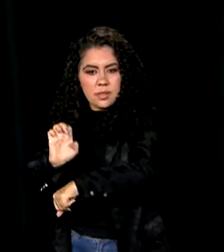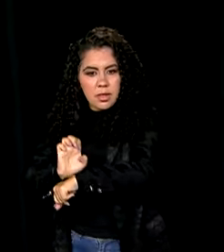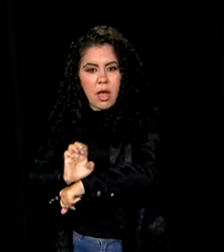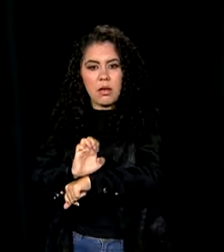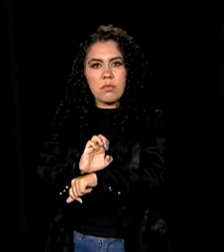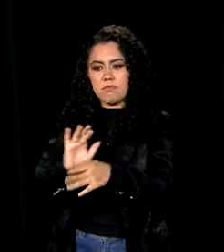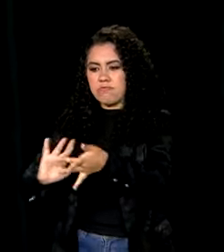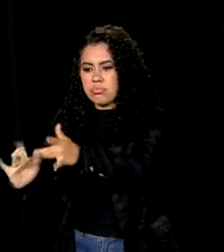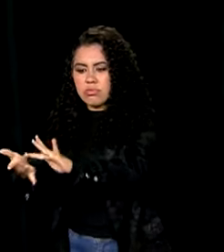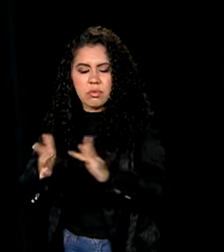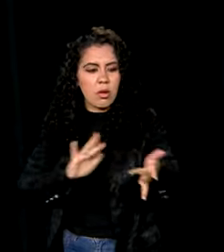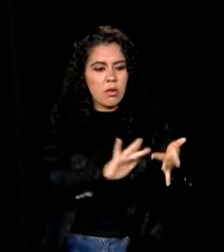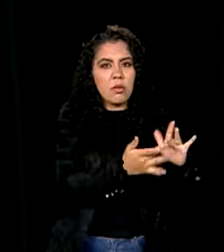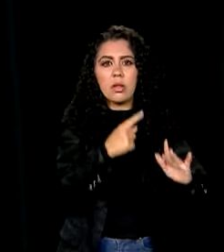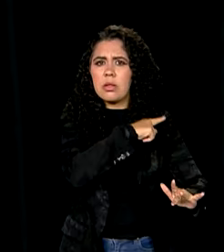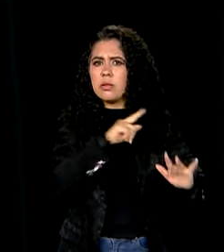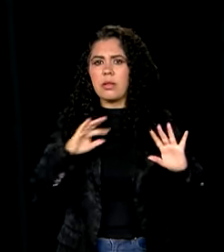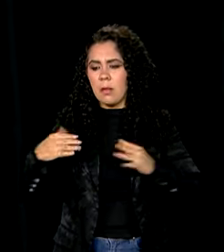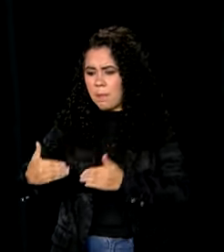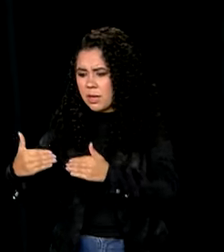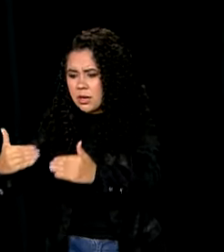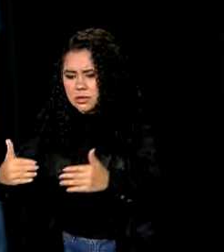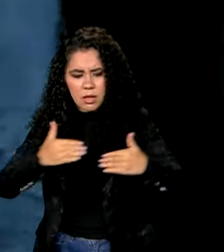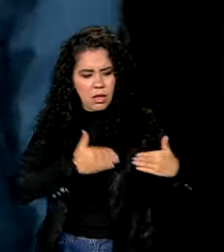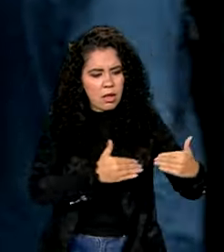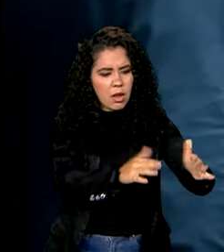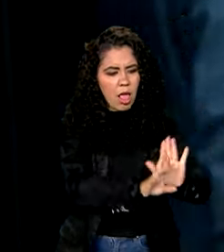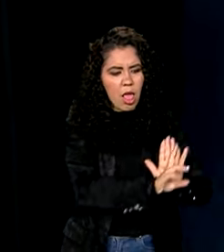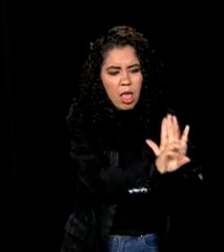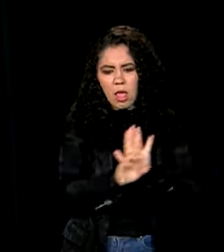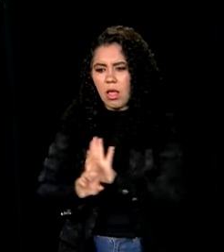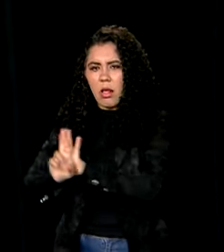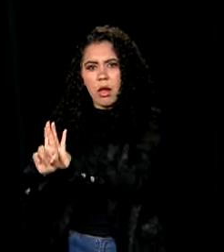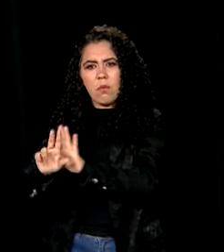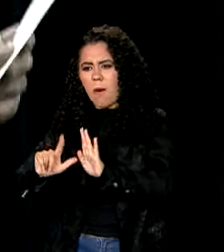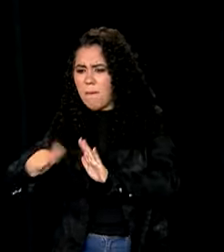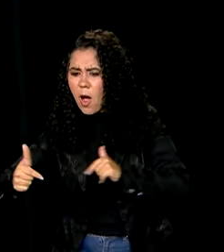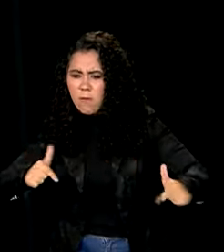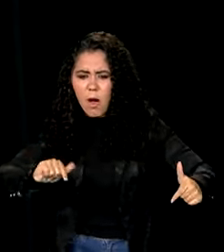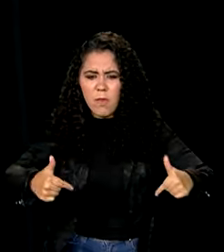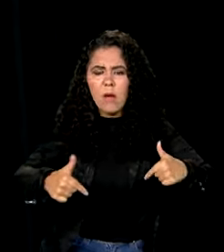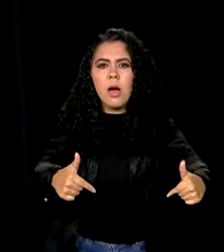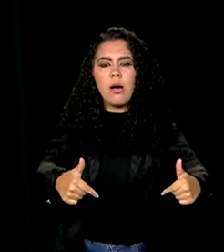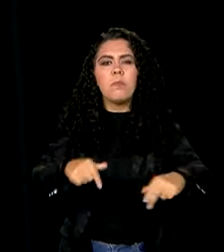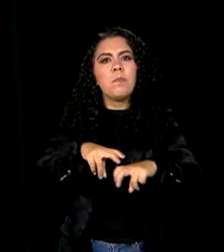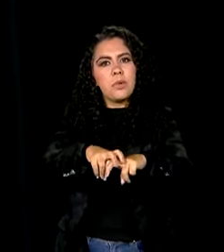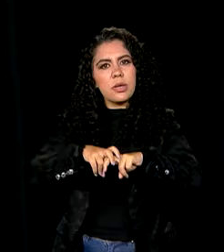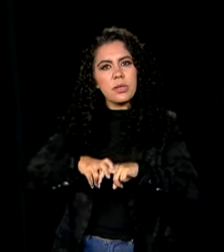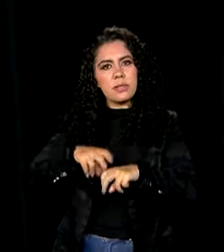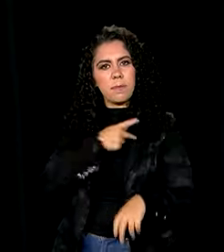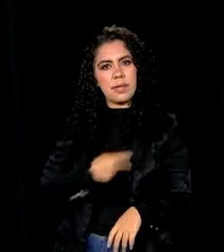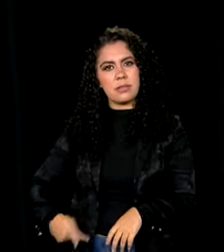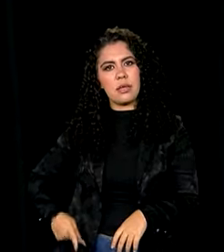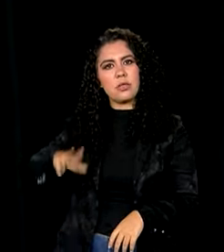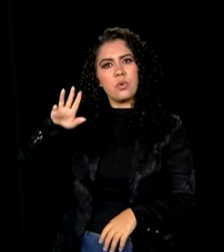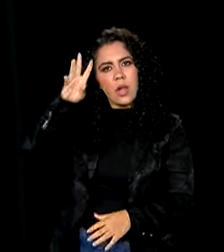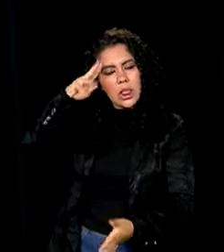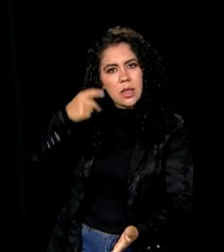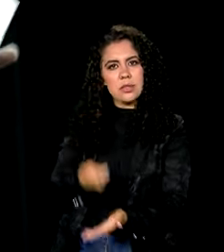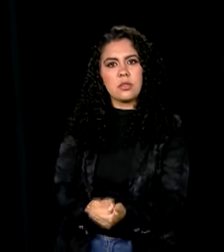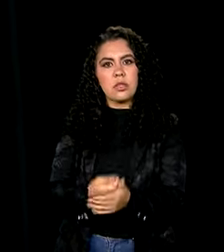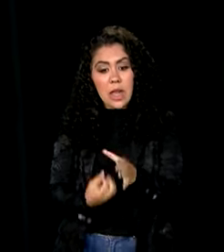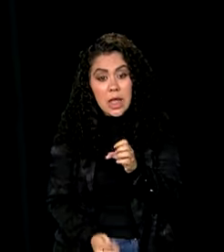estão mobilizados. E por isso, o presidente tomou essa decisão de constituir um